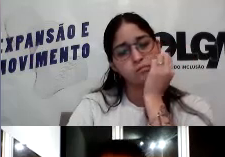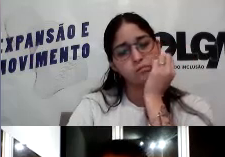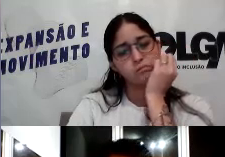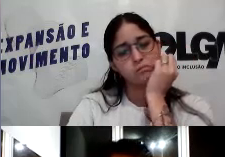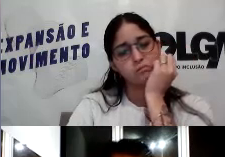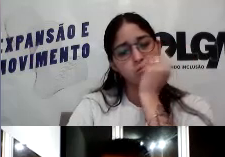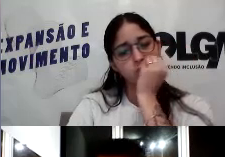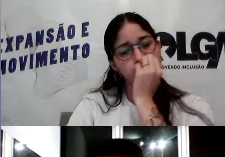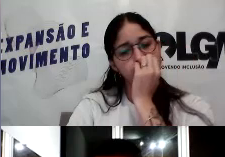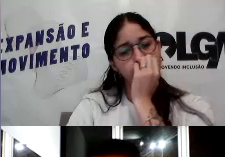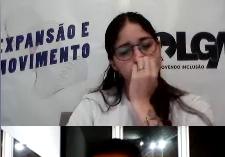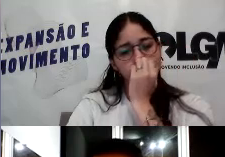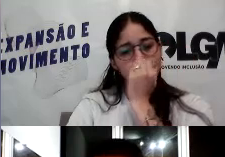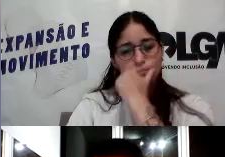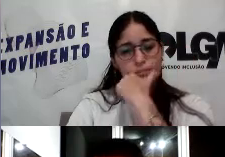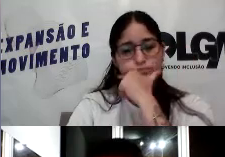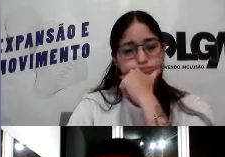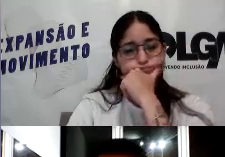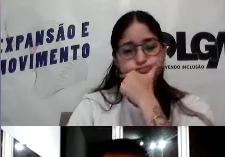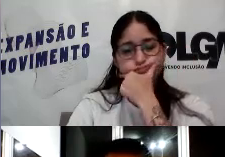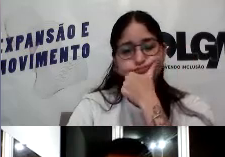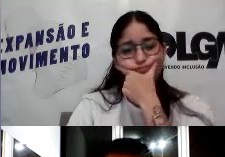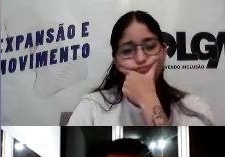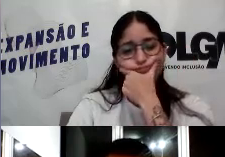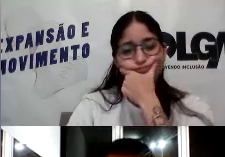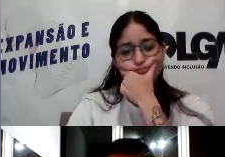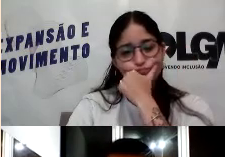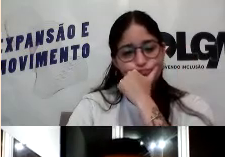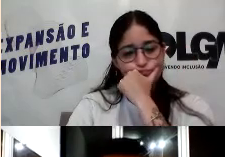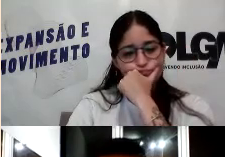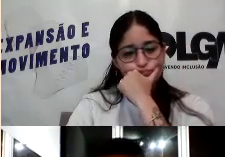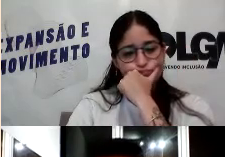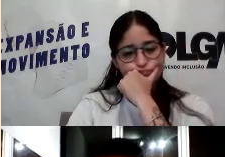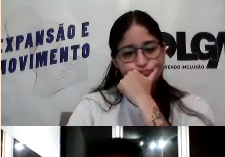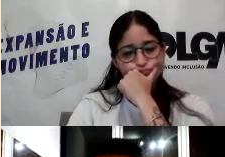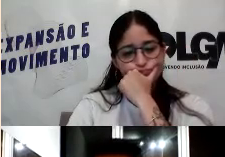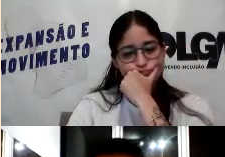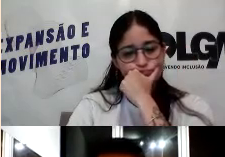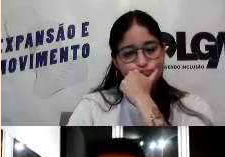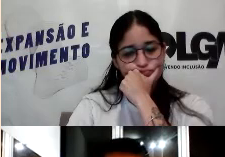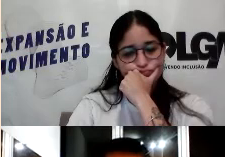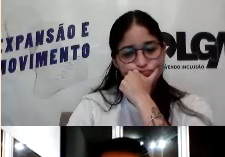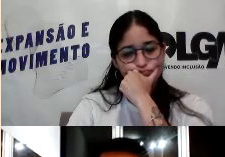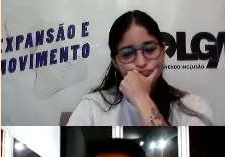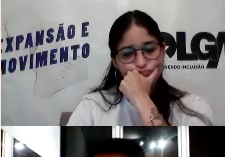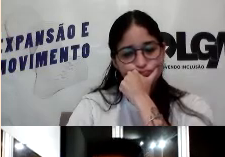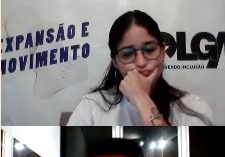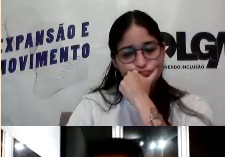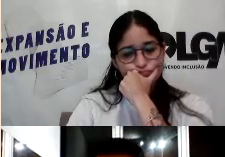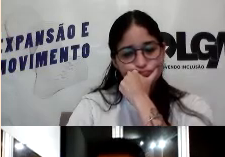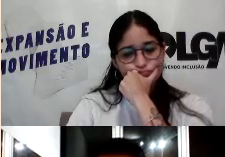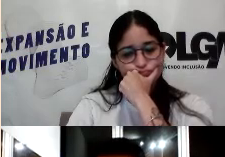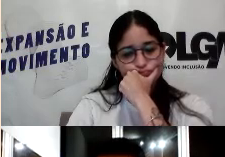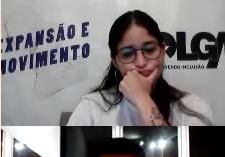pai, e sem uma grande interação. E aí a gente a partir do momento que a gente já